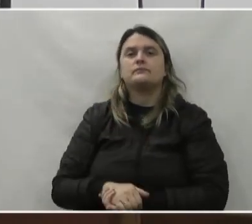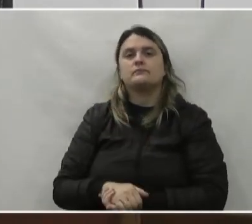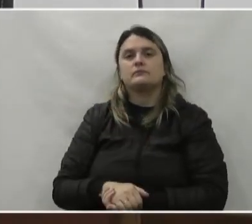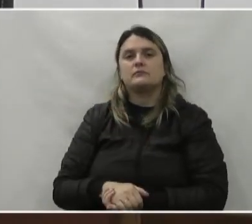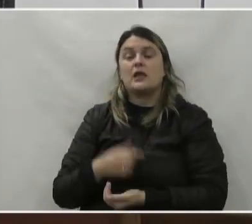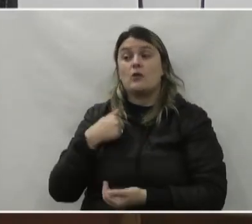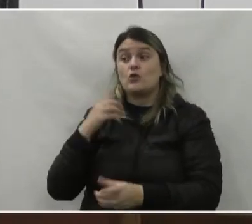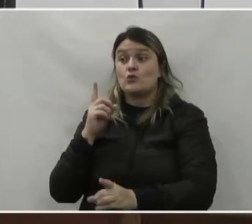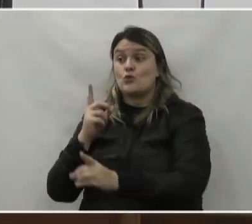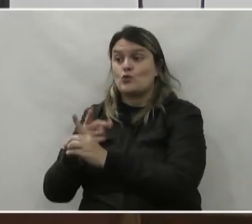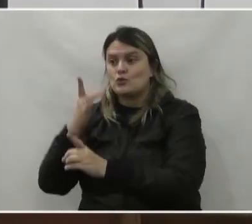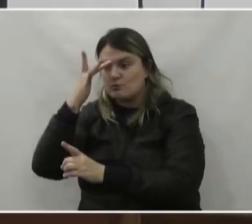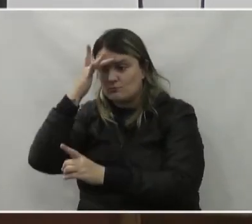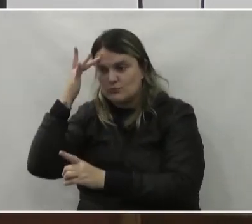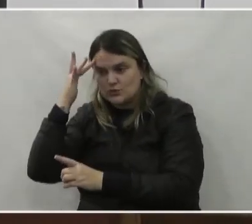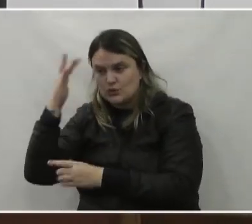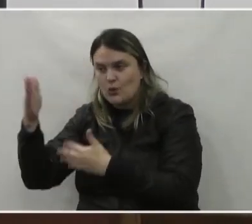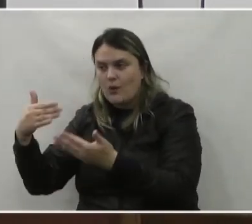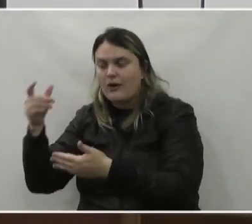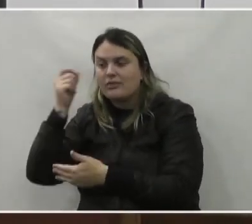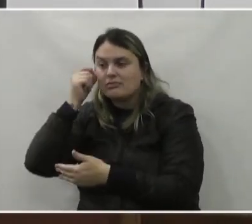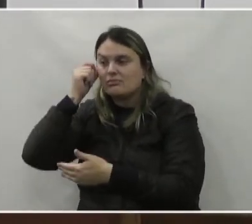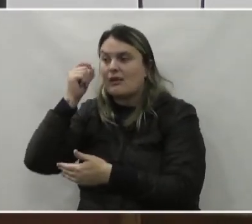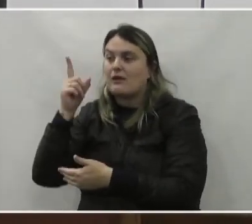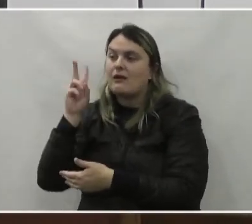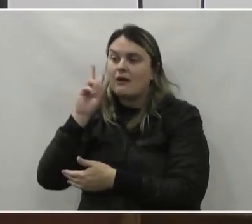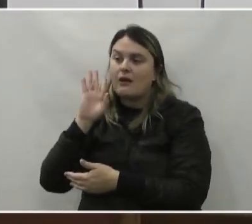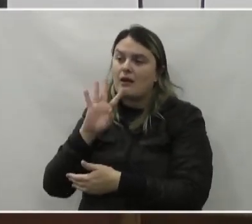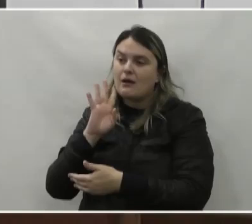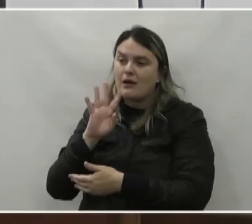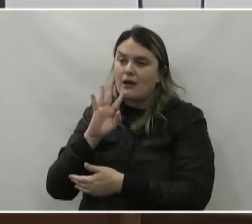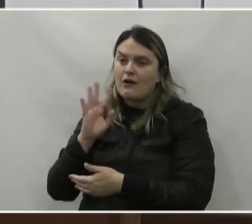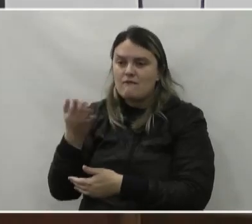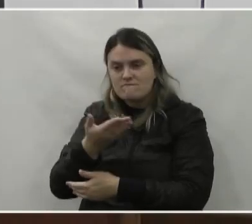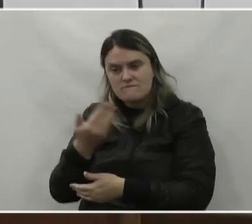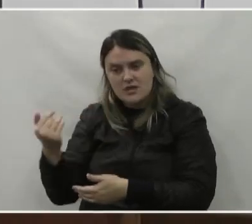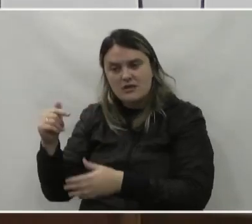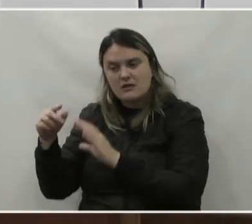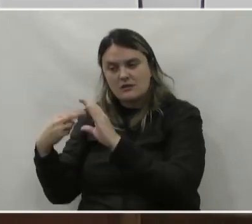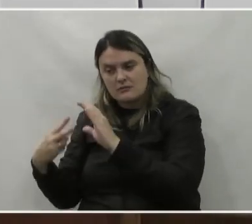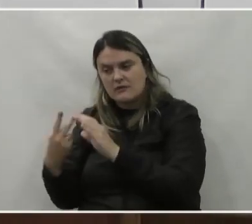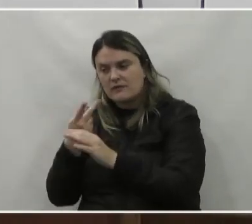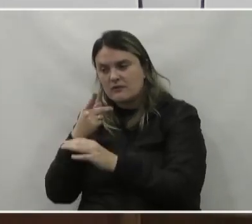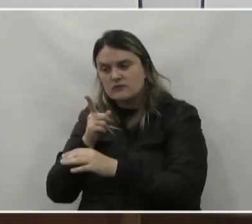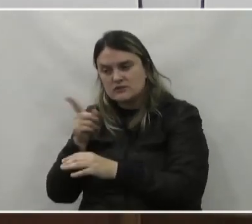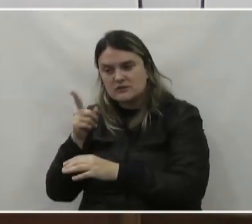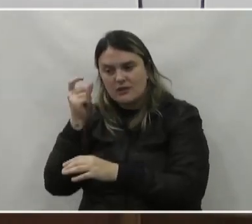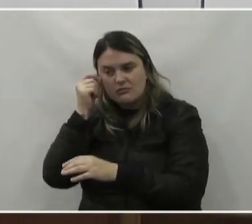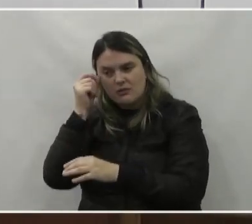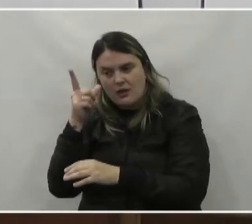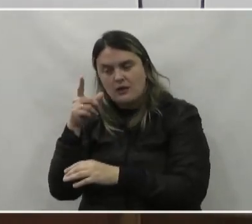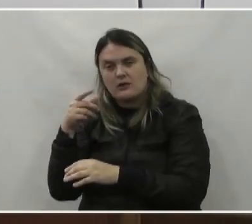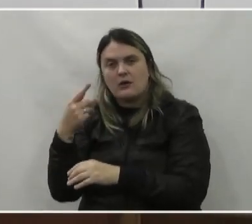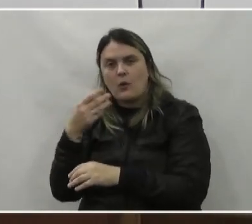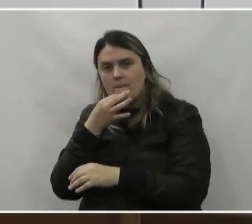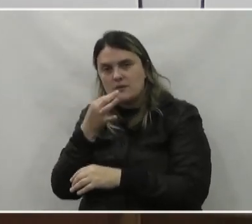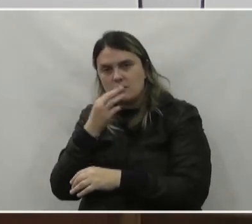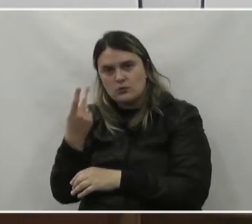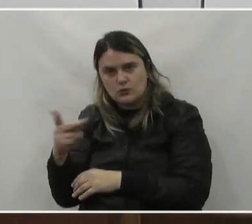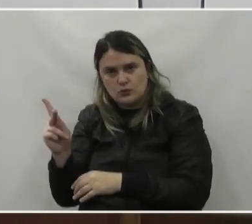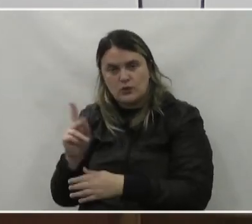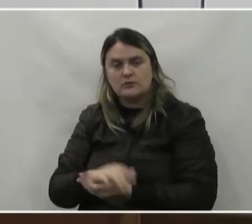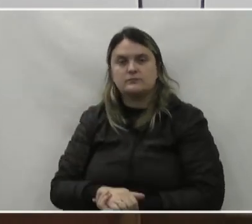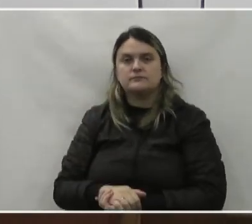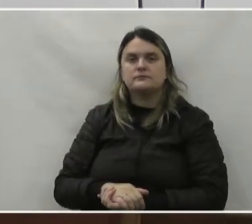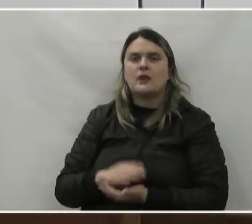um munícipe e dá alguma ideia, eu faço questão de te levar lá na Câmara e dizer que foi uma ideia tua, que foi uma sugestão sua,